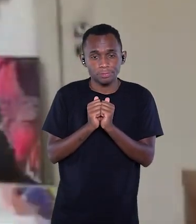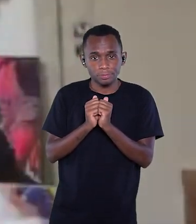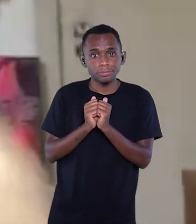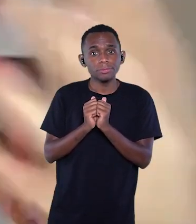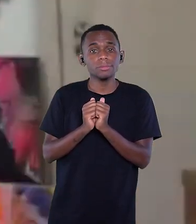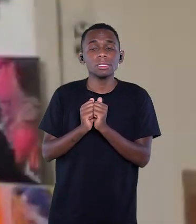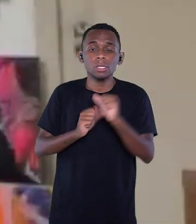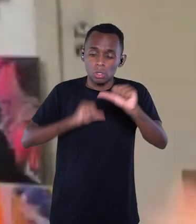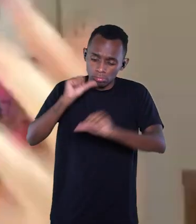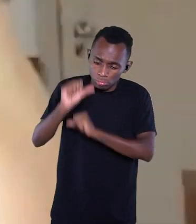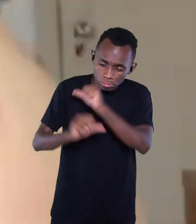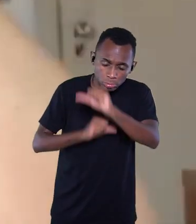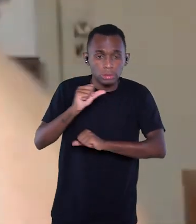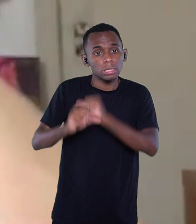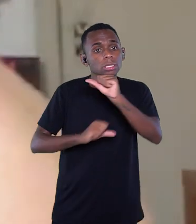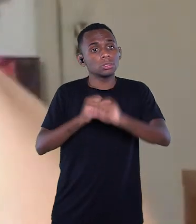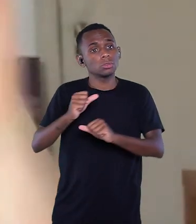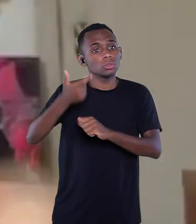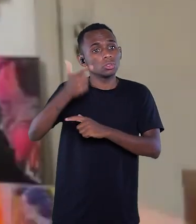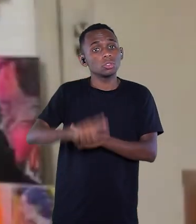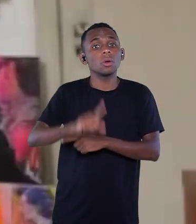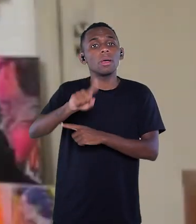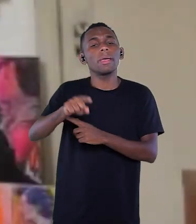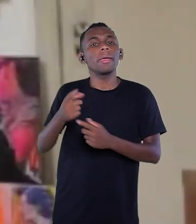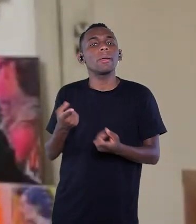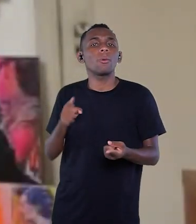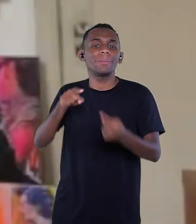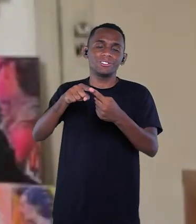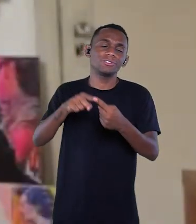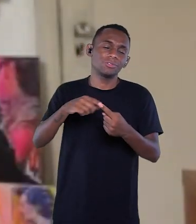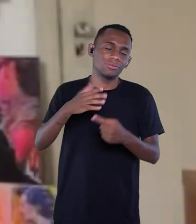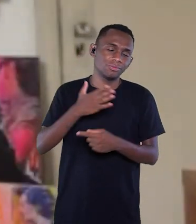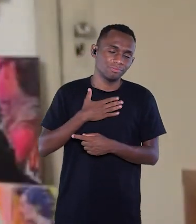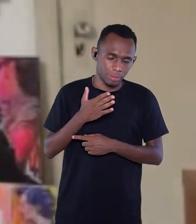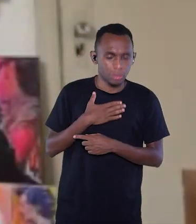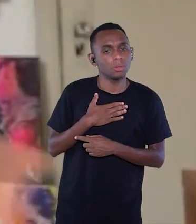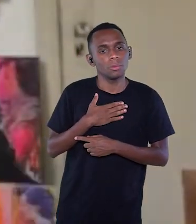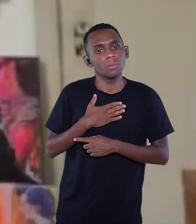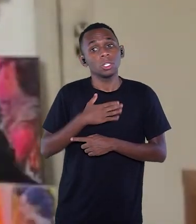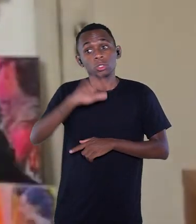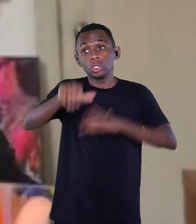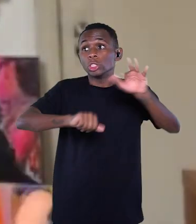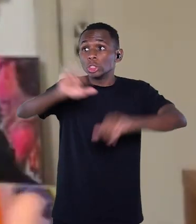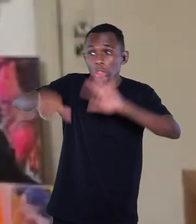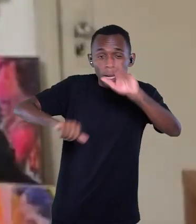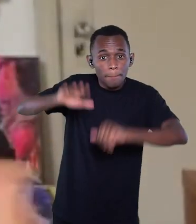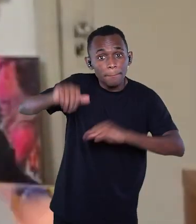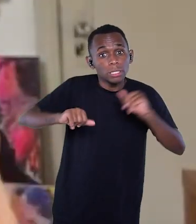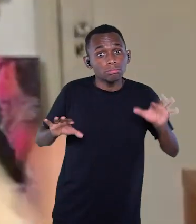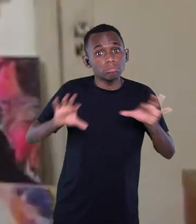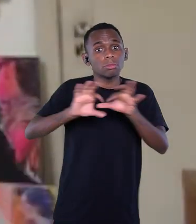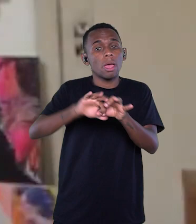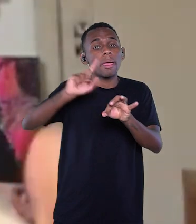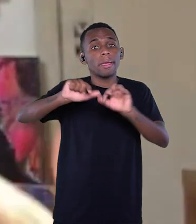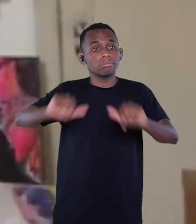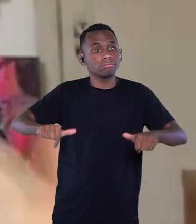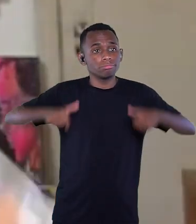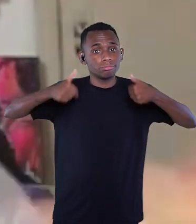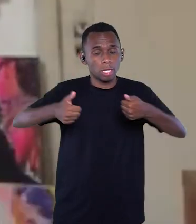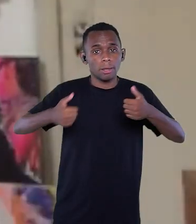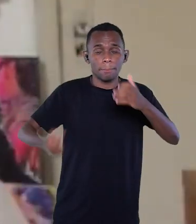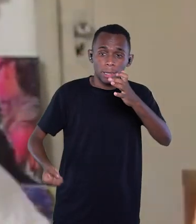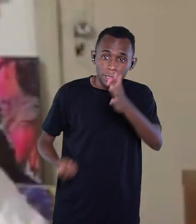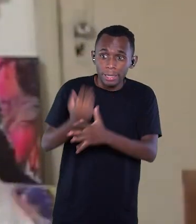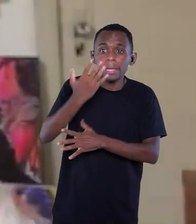ir reorganizando, né? Eu acho que é nesse sentido, assim, que eu chamo para o Univos, né? Assim, chamar para a ação